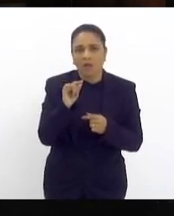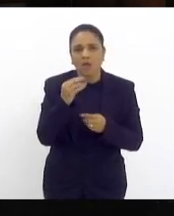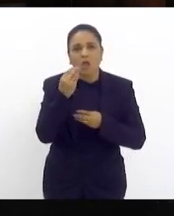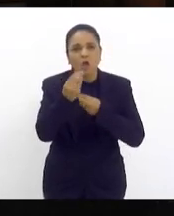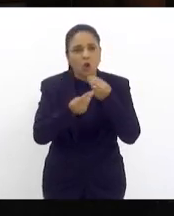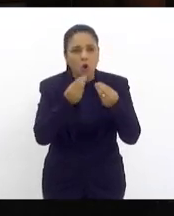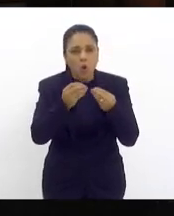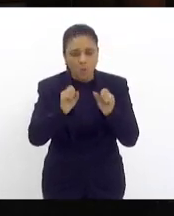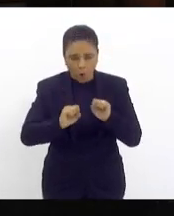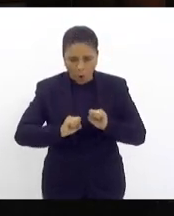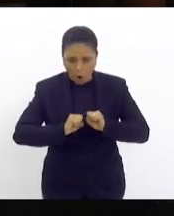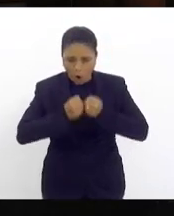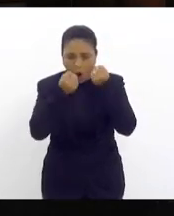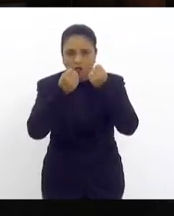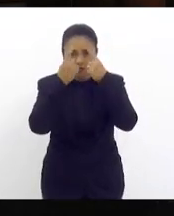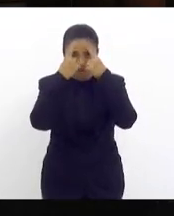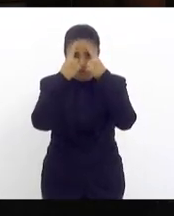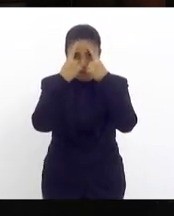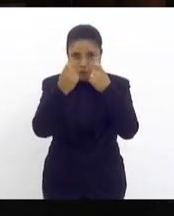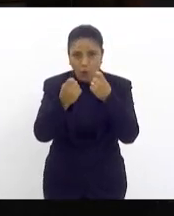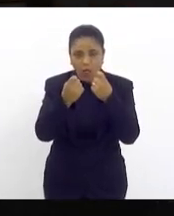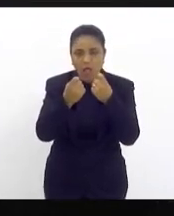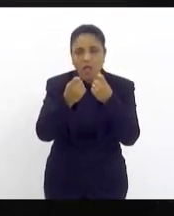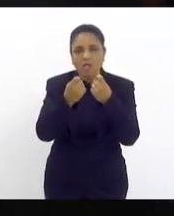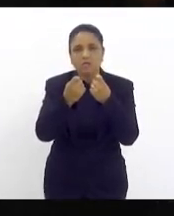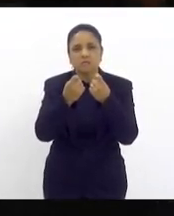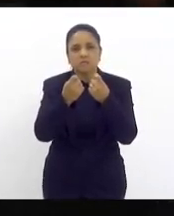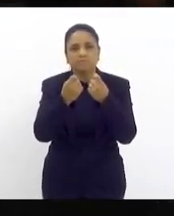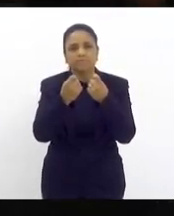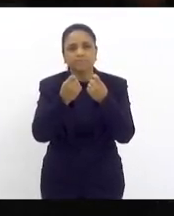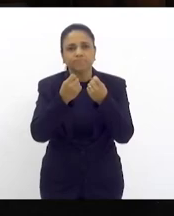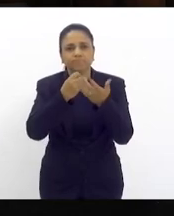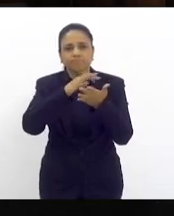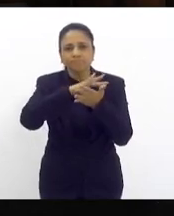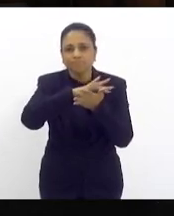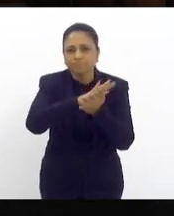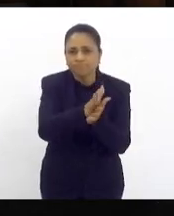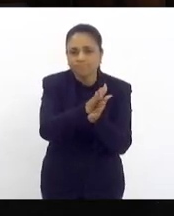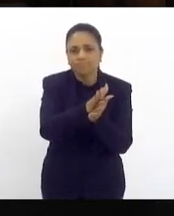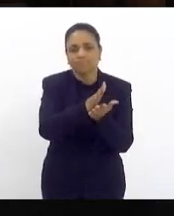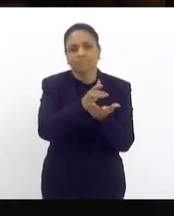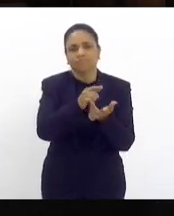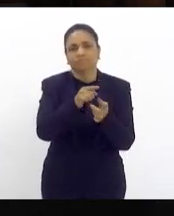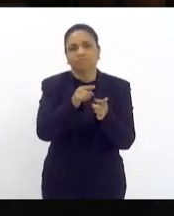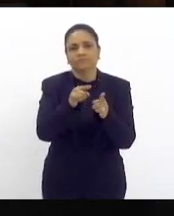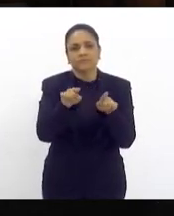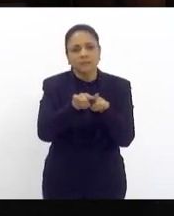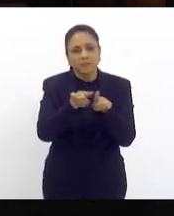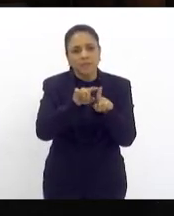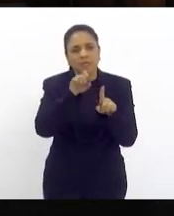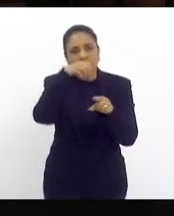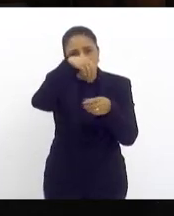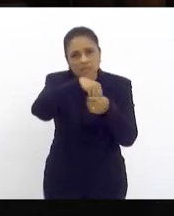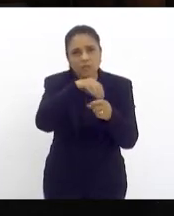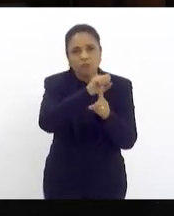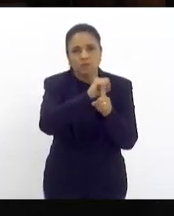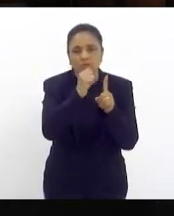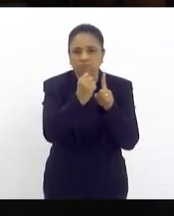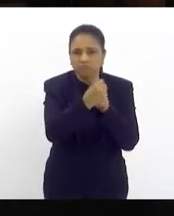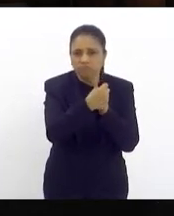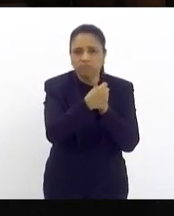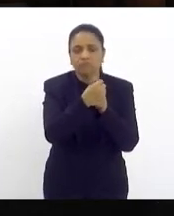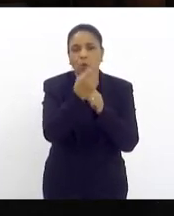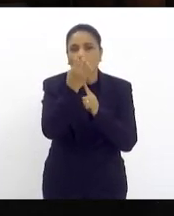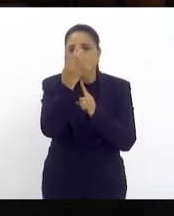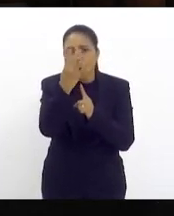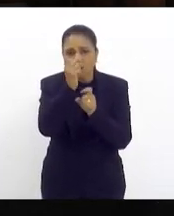do ódio da violência da intolerância dentre a nossa própria sociedade né entender que nos últimos